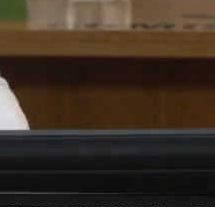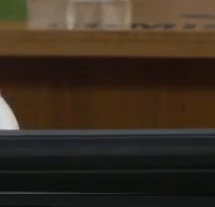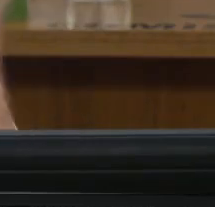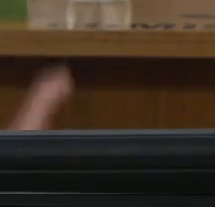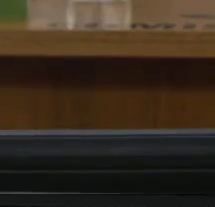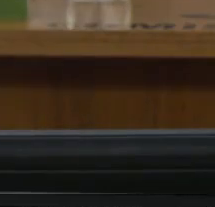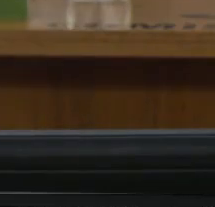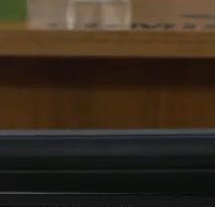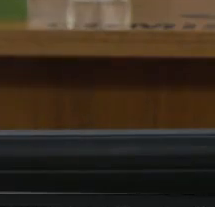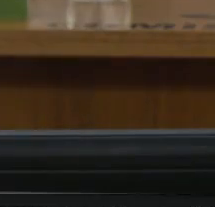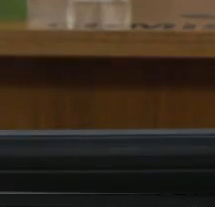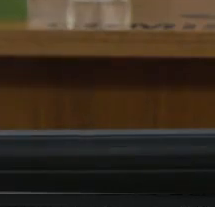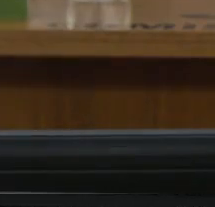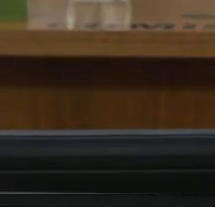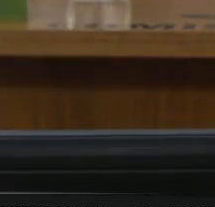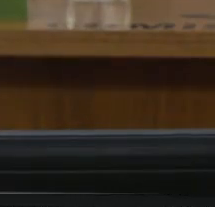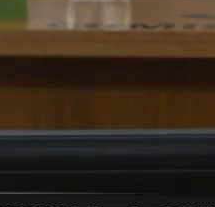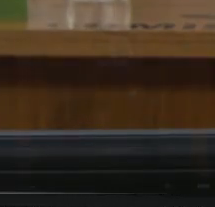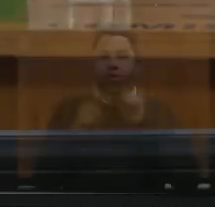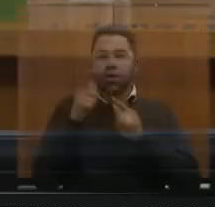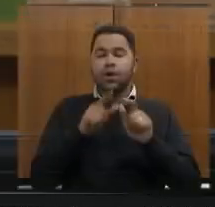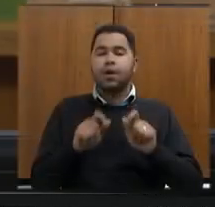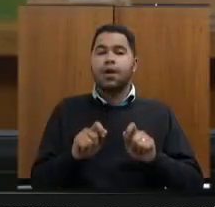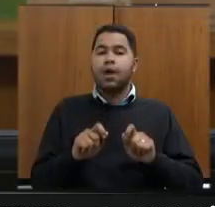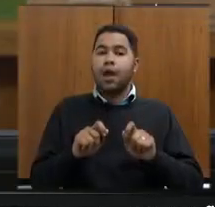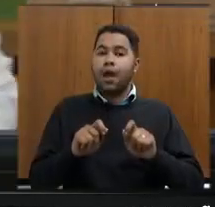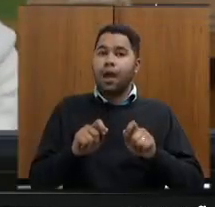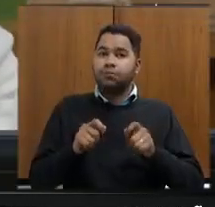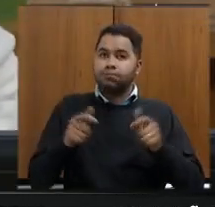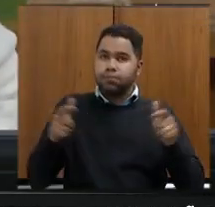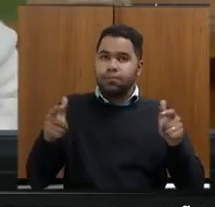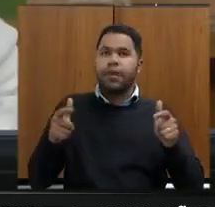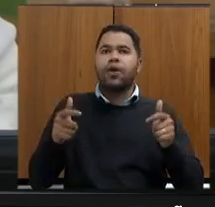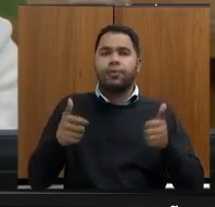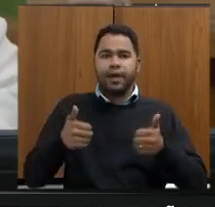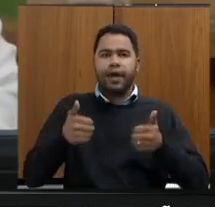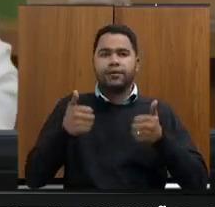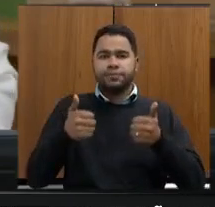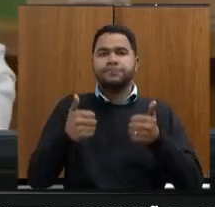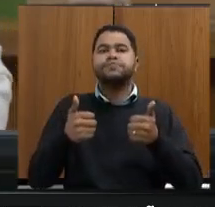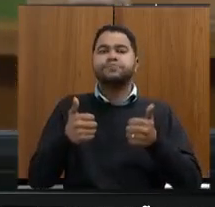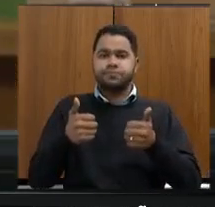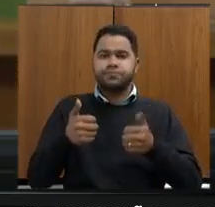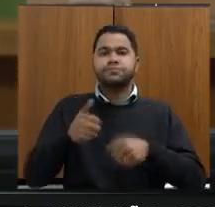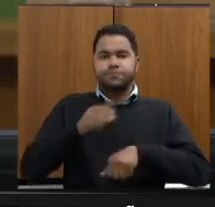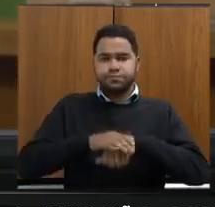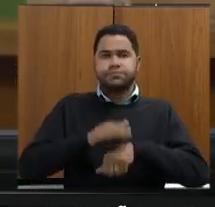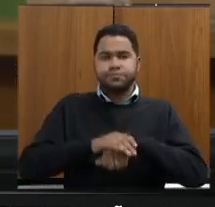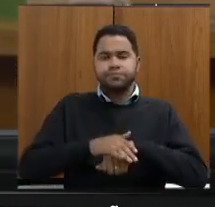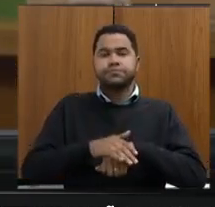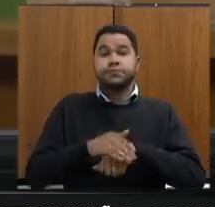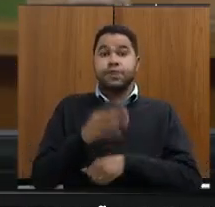e a gente tem conseguido também faz essa ampliação das oaes a gente tinha no estado 31 Waze em